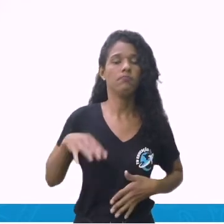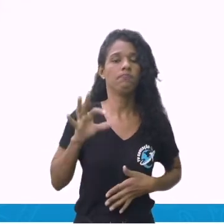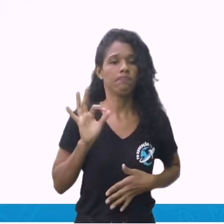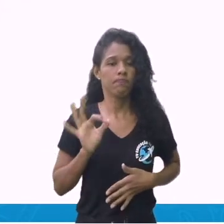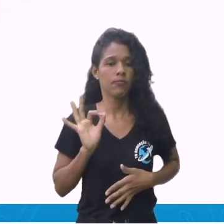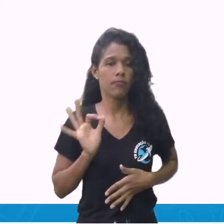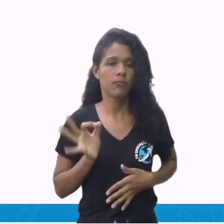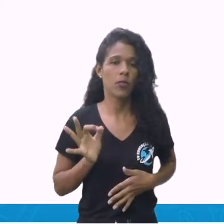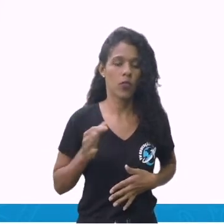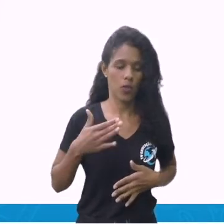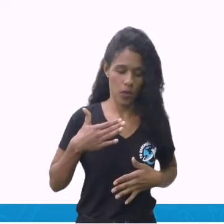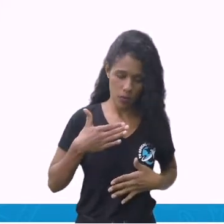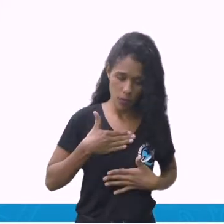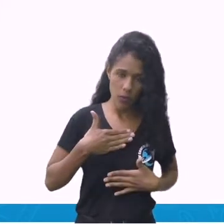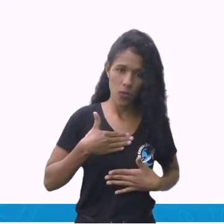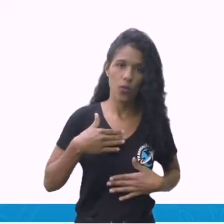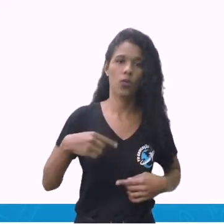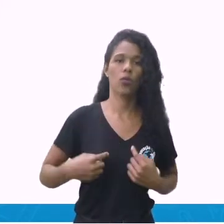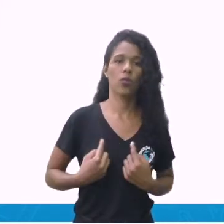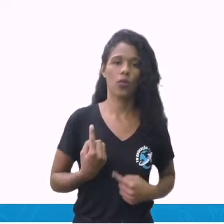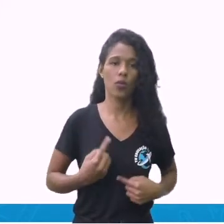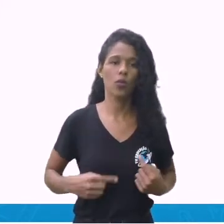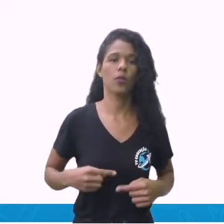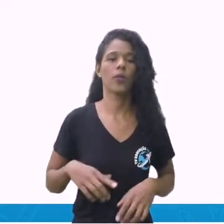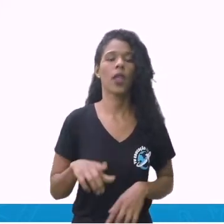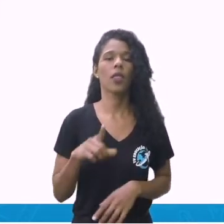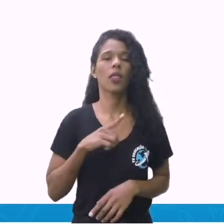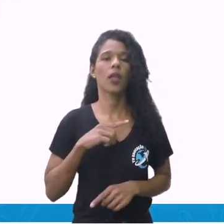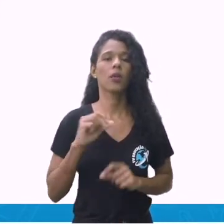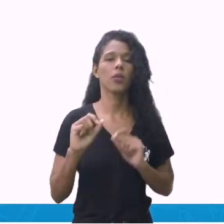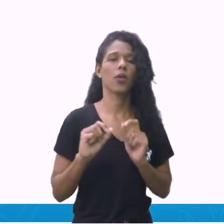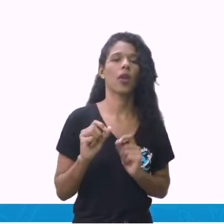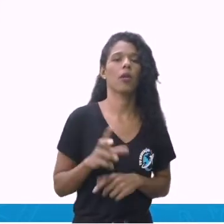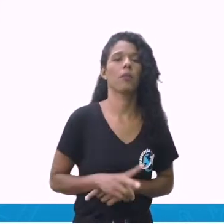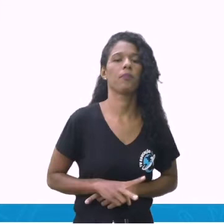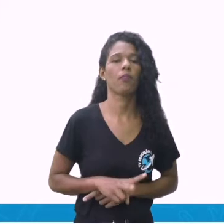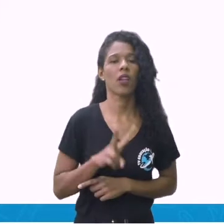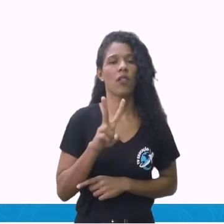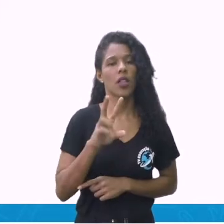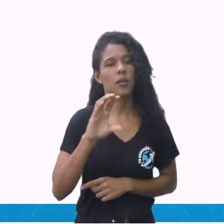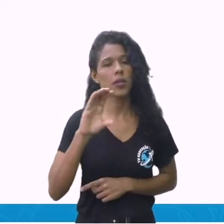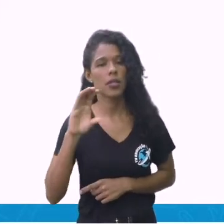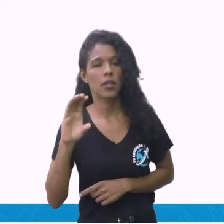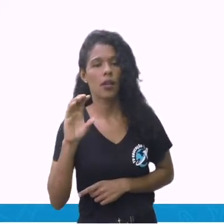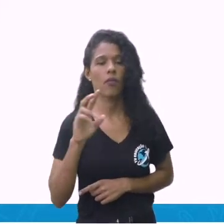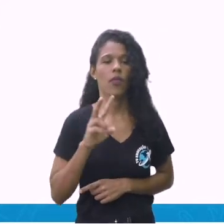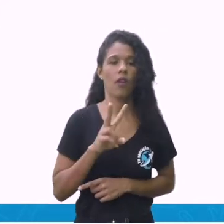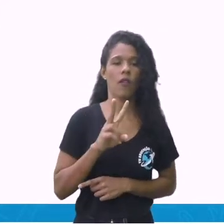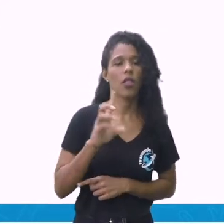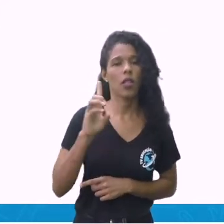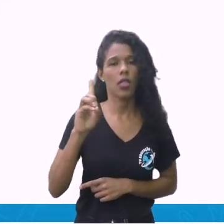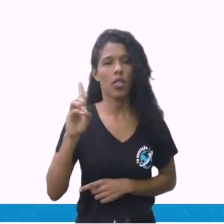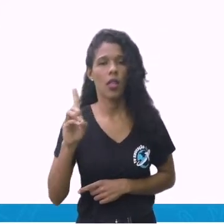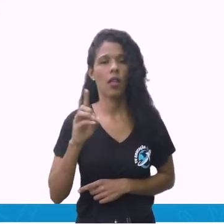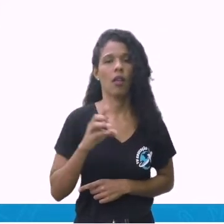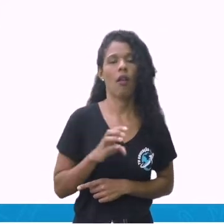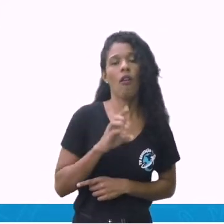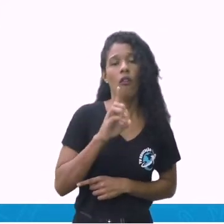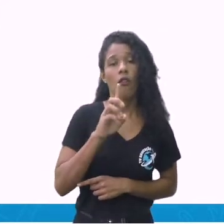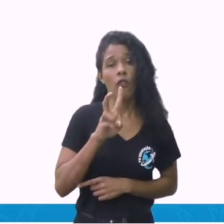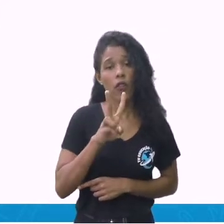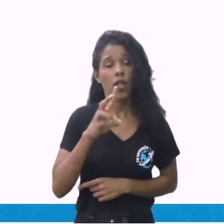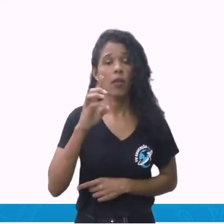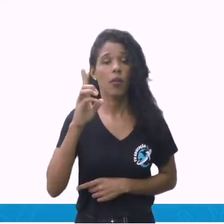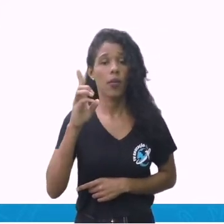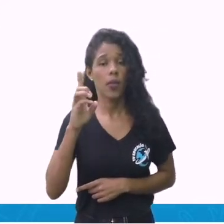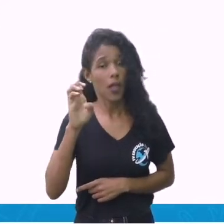nestes alimentos, vitamina C nestes, vitamina D, E e A. Observe que alguns desses